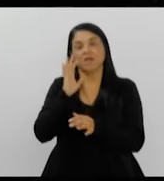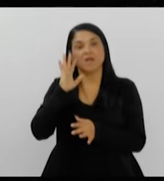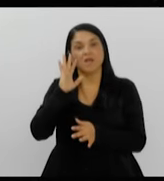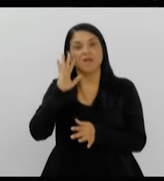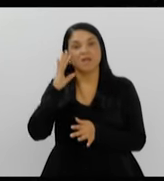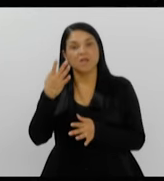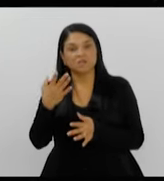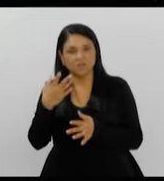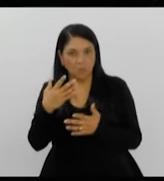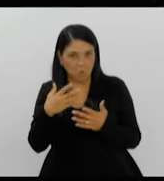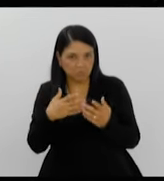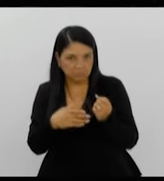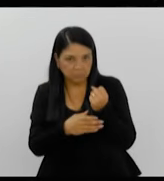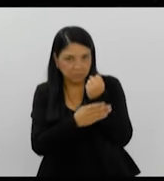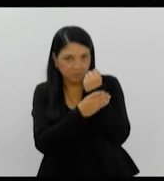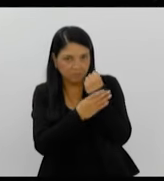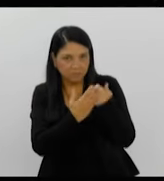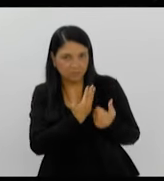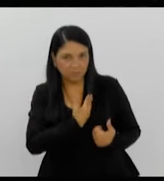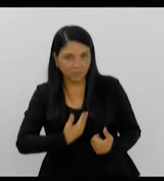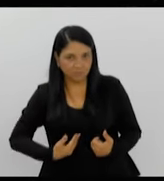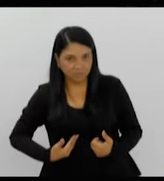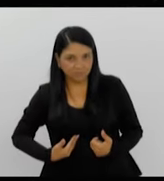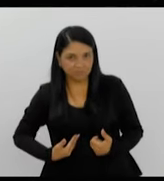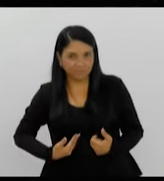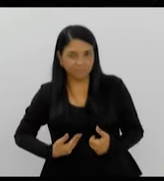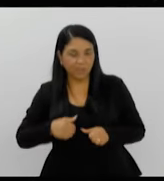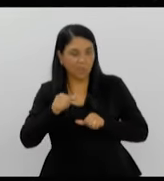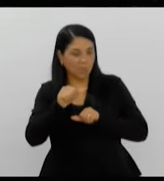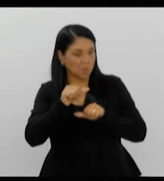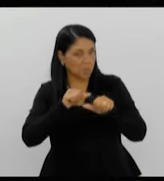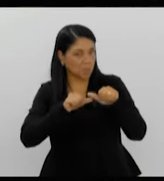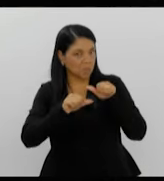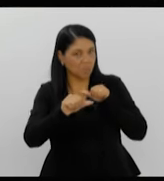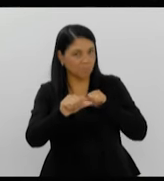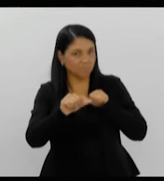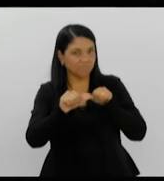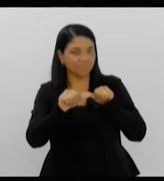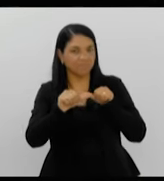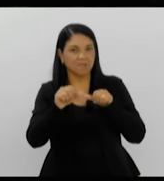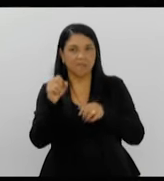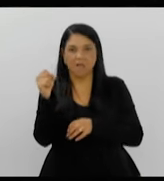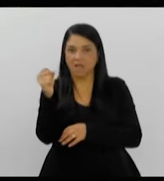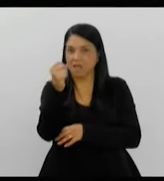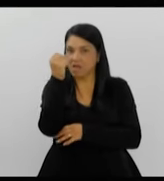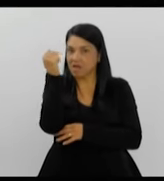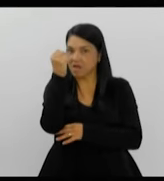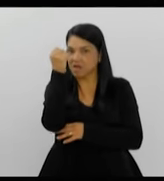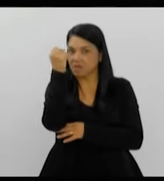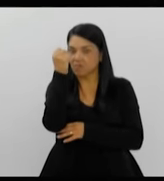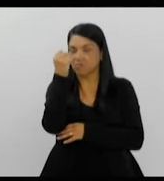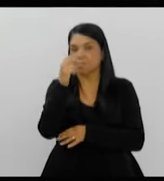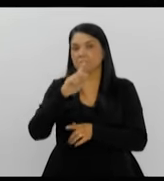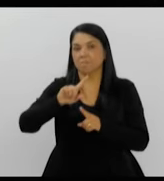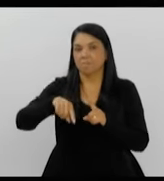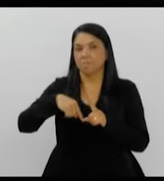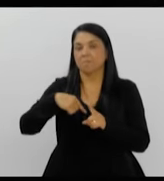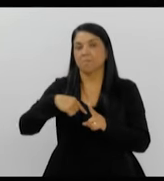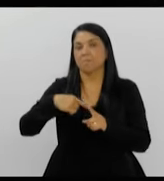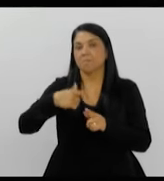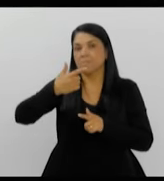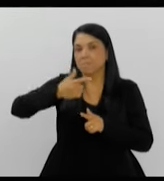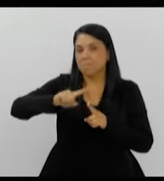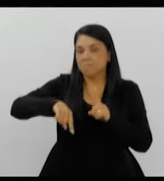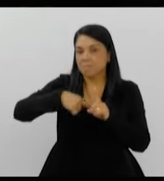segurança pública ao contrário agravou mais armas ficaram de